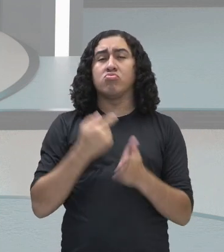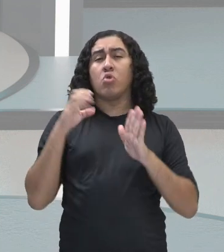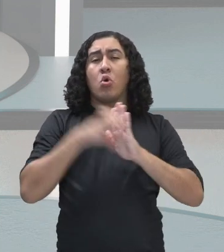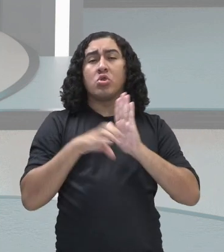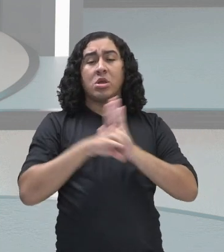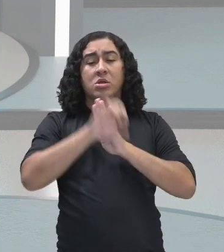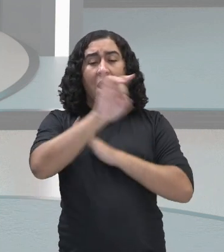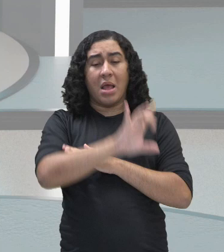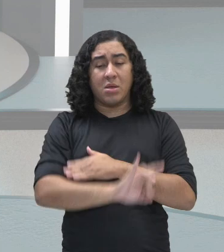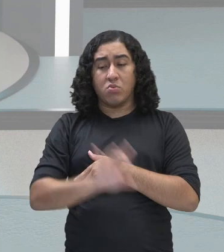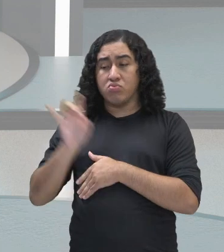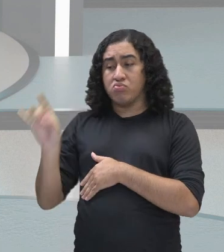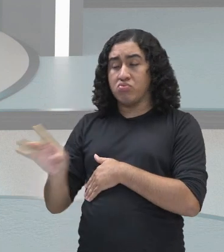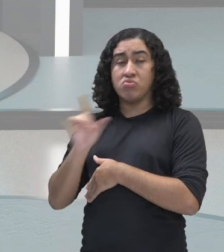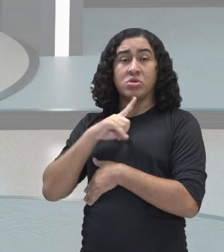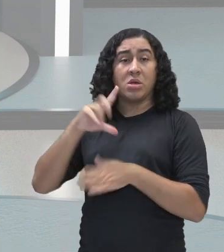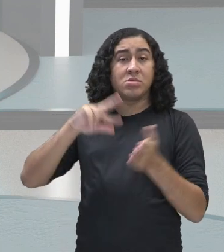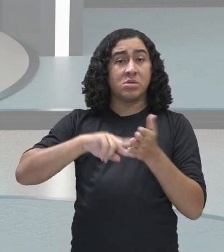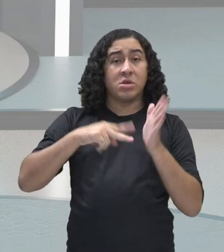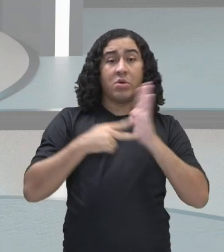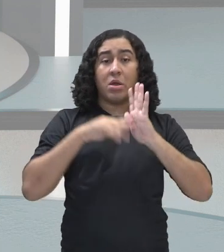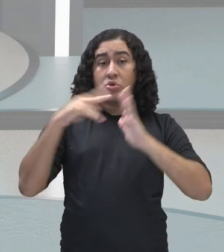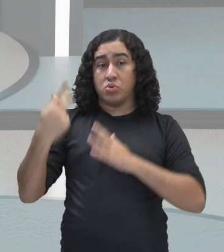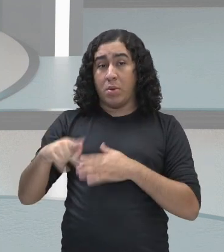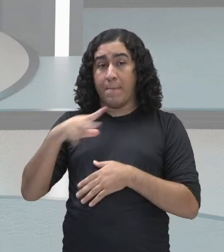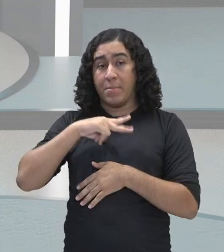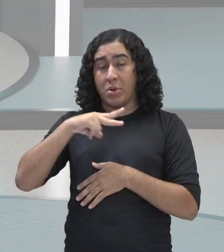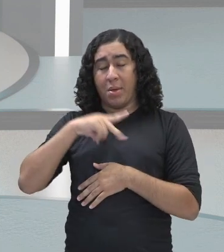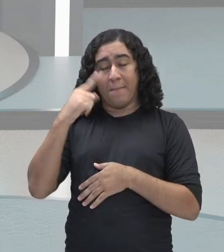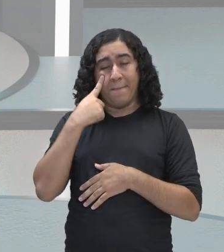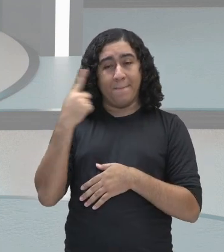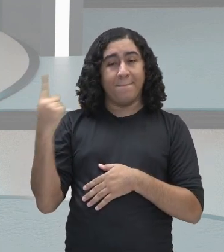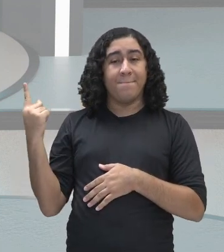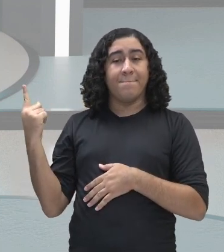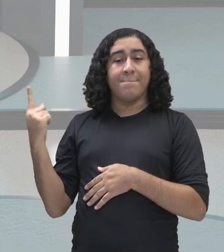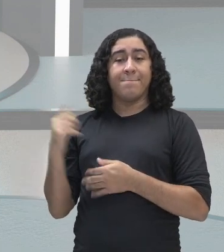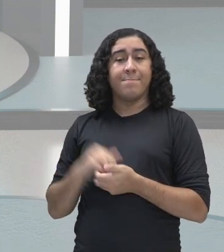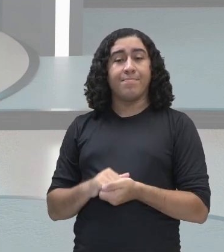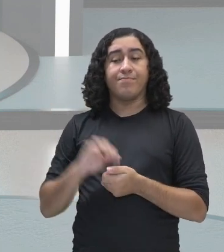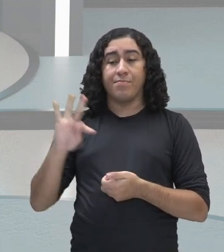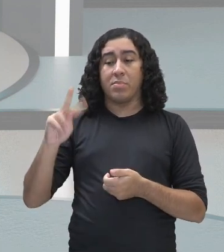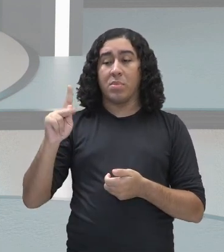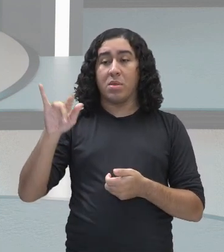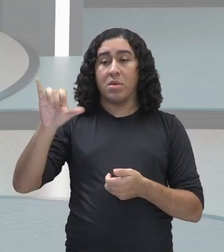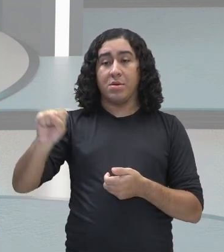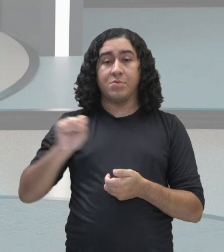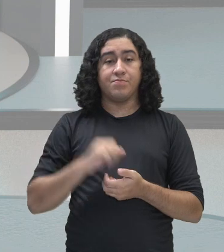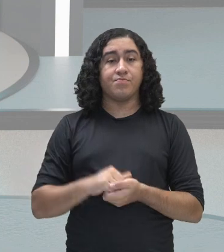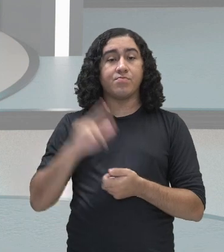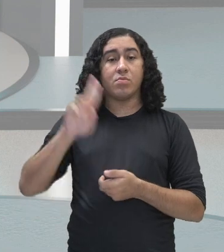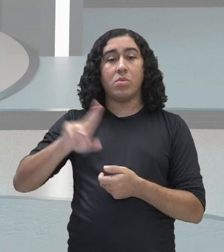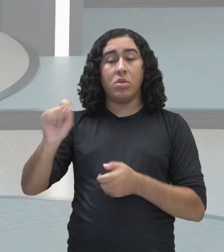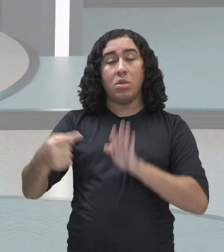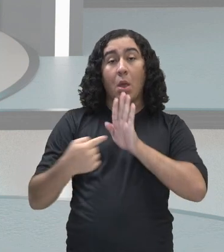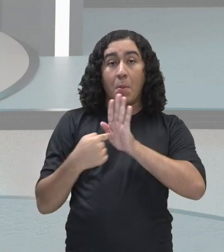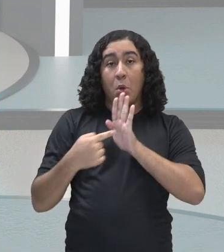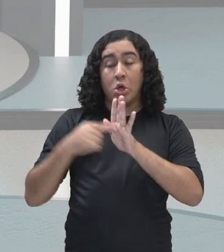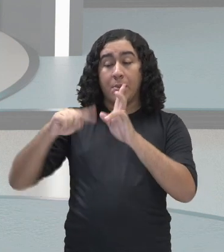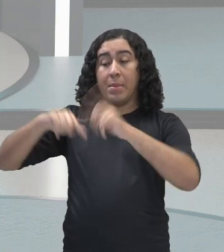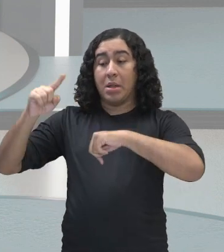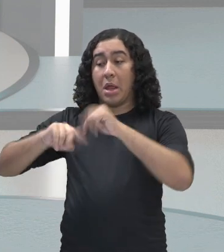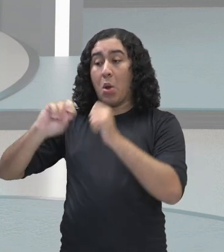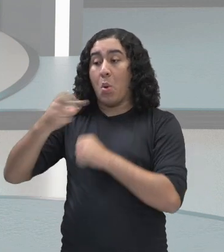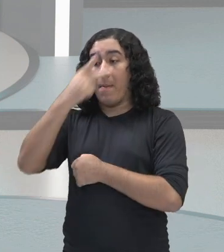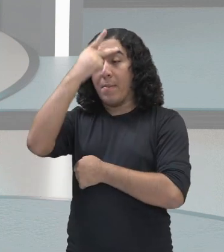cada um, o significado, na verdade, de cada um deles. Vamos lá? Olha só. This, então, é usado para apontar objetos ou pessoas